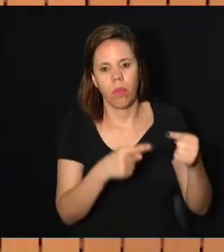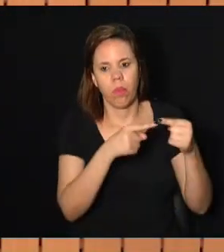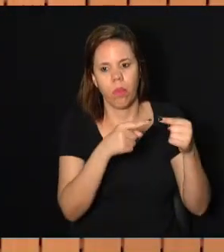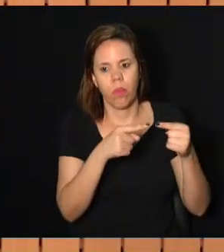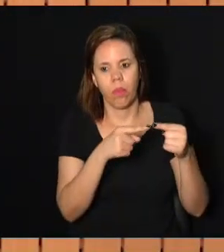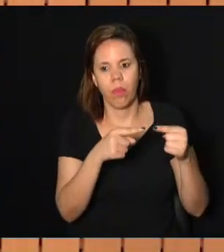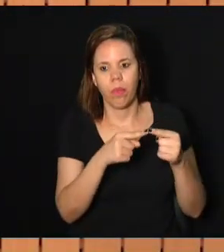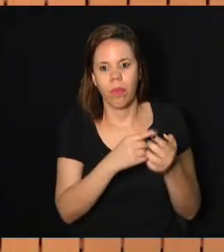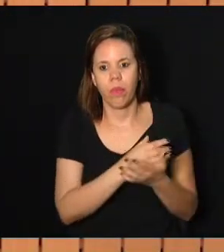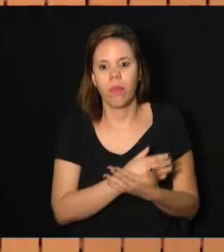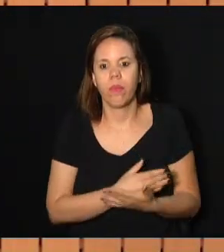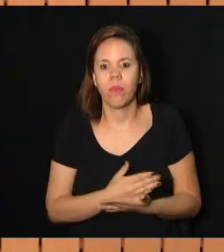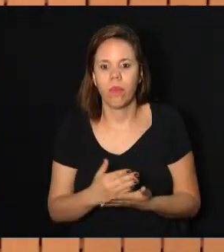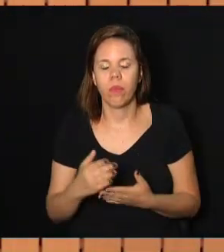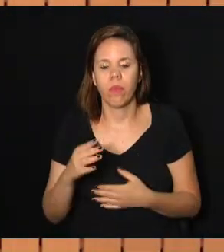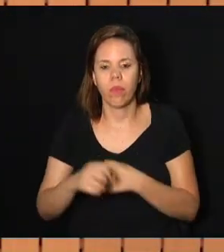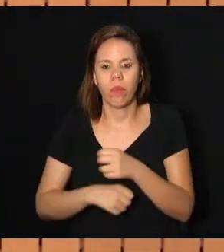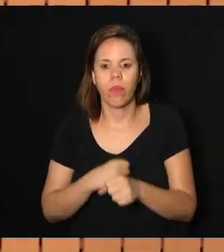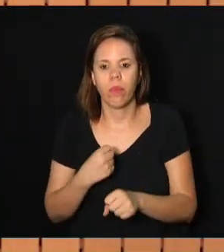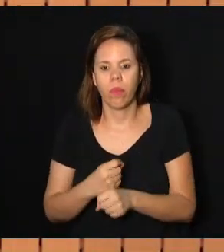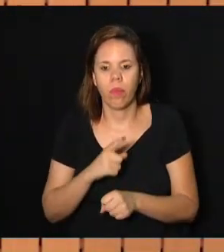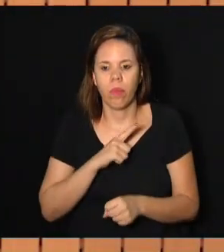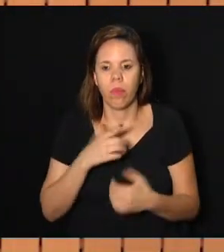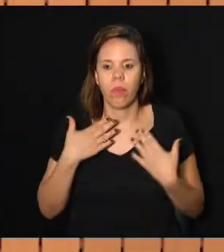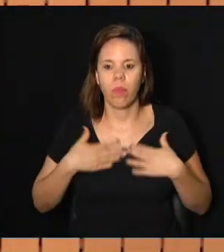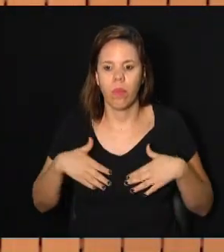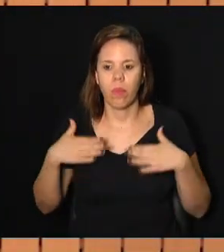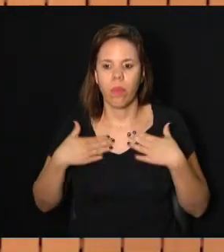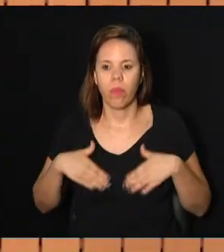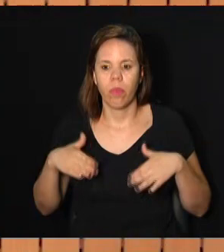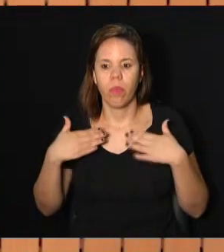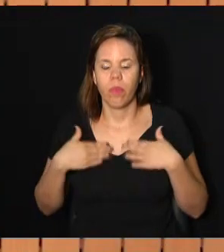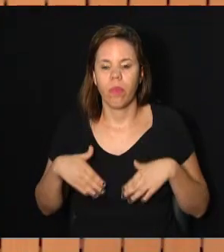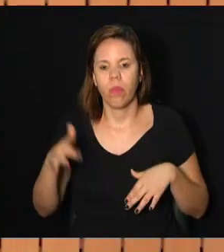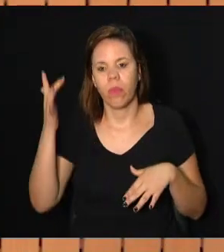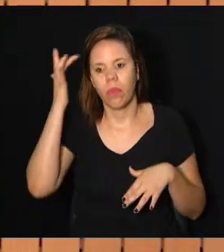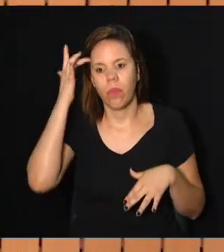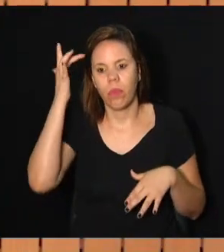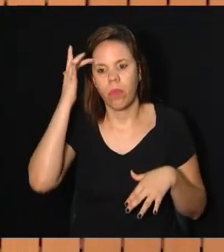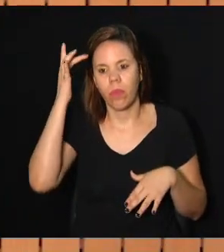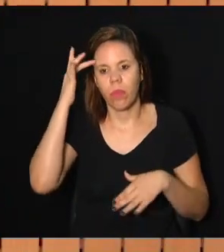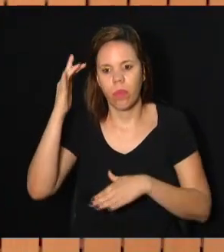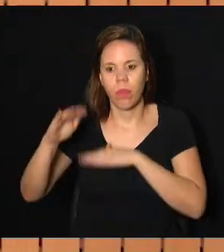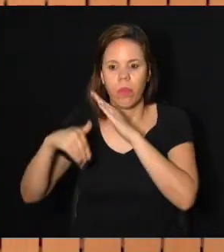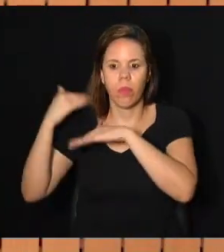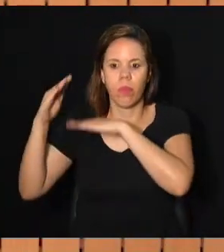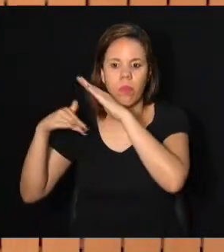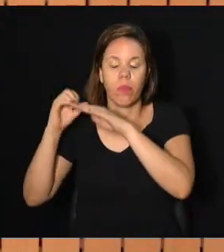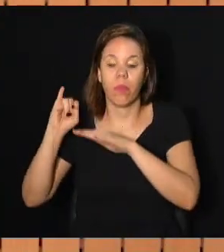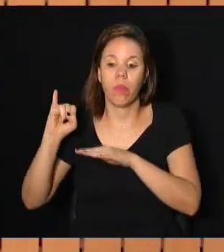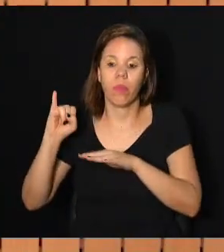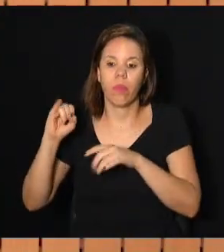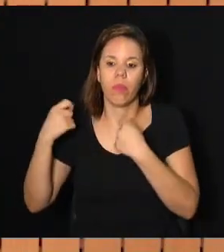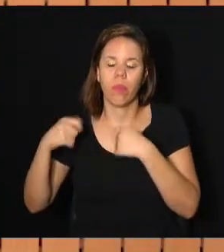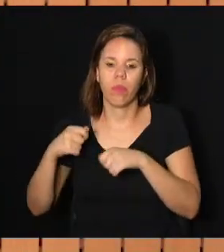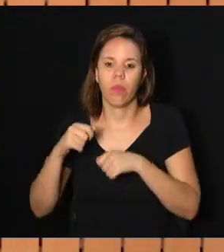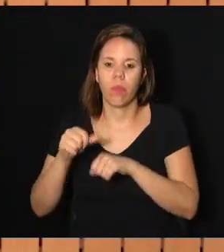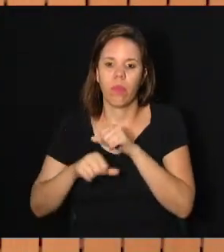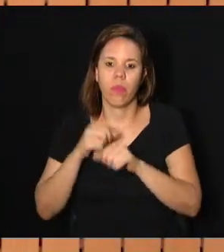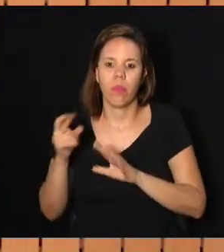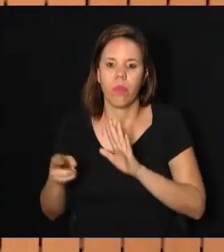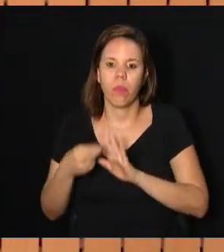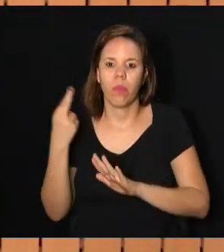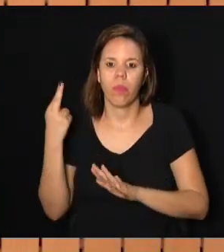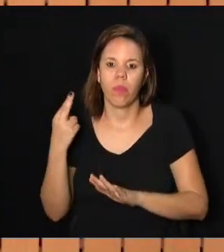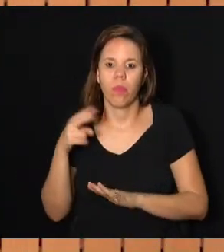do ano, para que possamos ter tranquilidade e maturidade para evoluir e, se necessário, alterar o regimento. Pois não, vereador